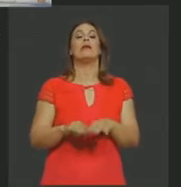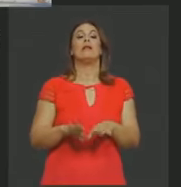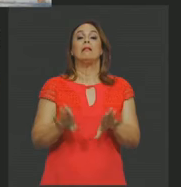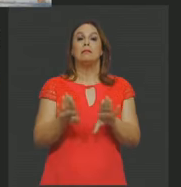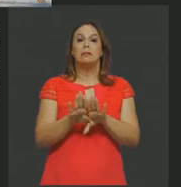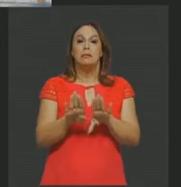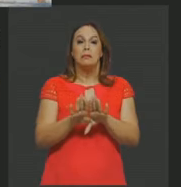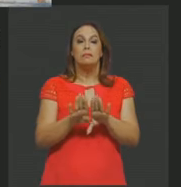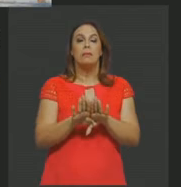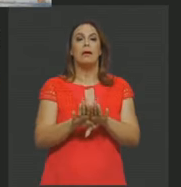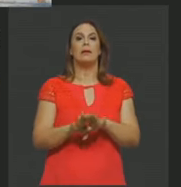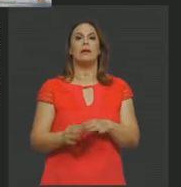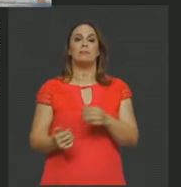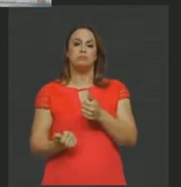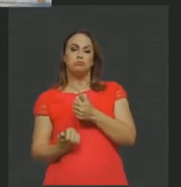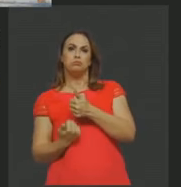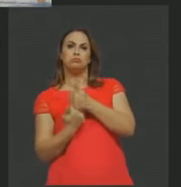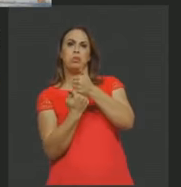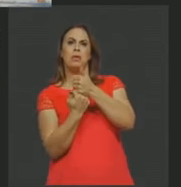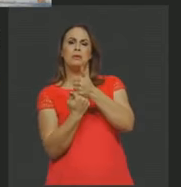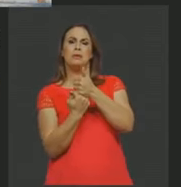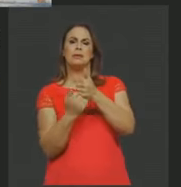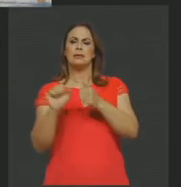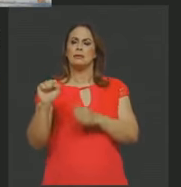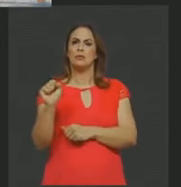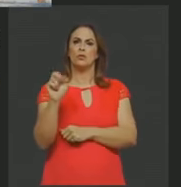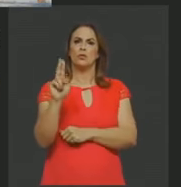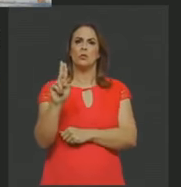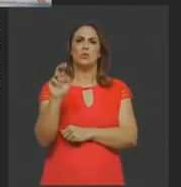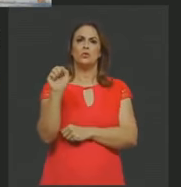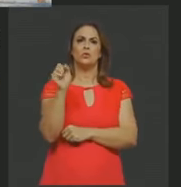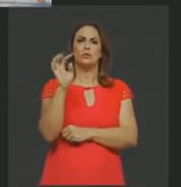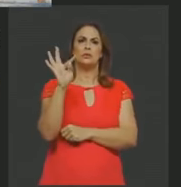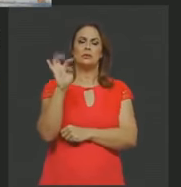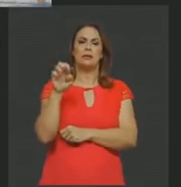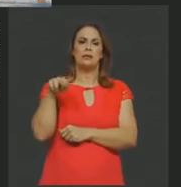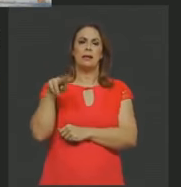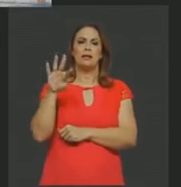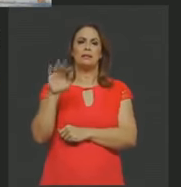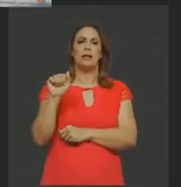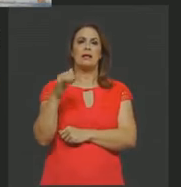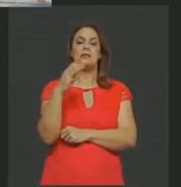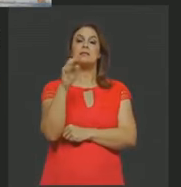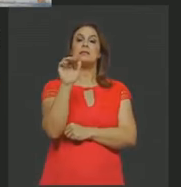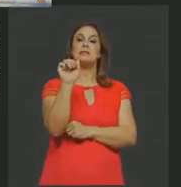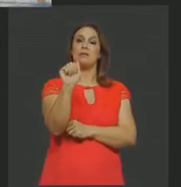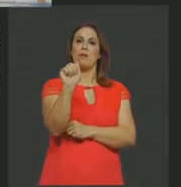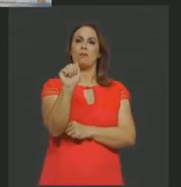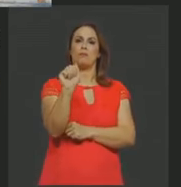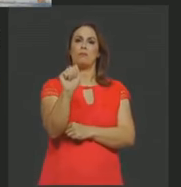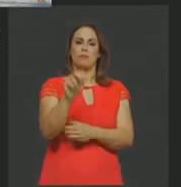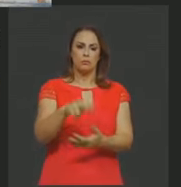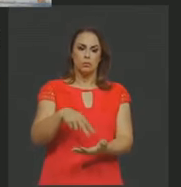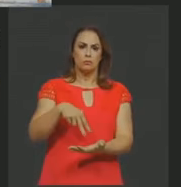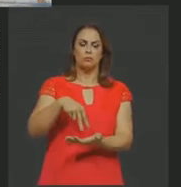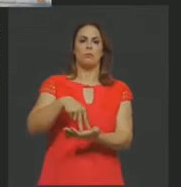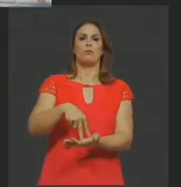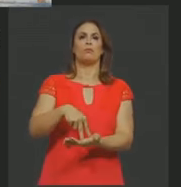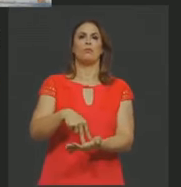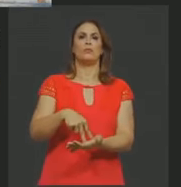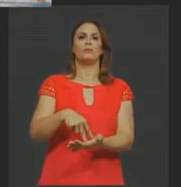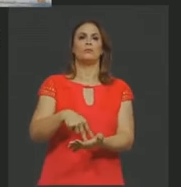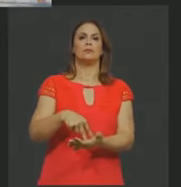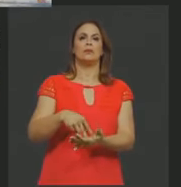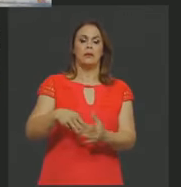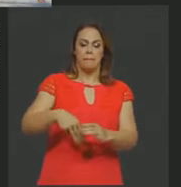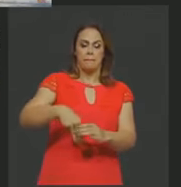manter-se ereto, para você conseguir também, por exemplo, o osso tem a medula óssea, ela tem que ser sustentada por um arcabouço, que é o